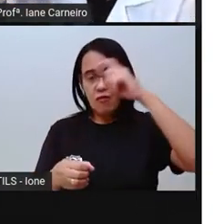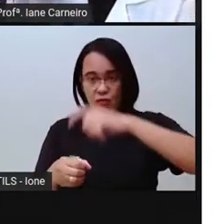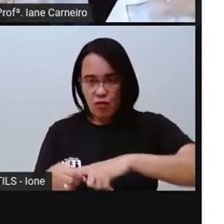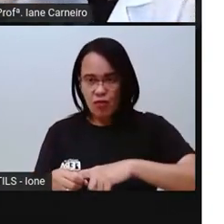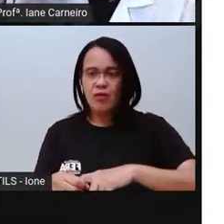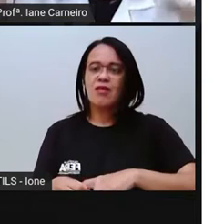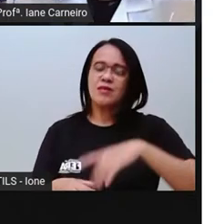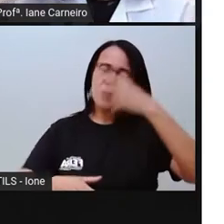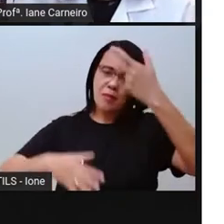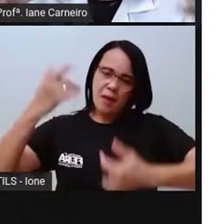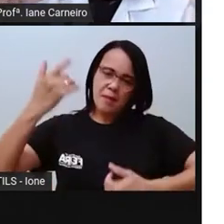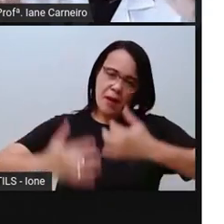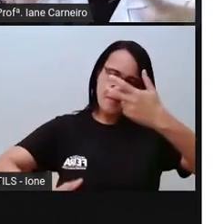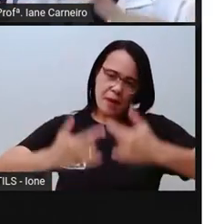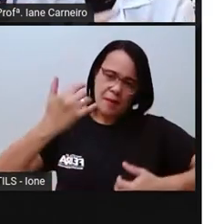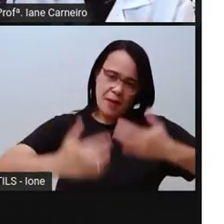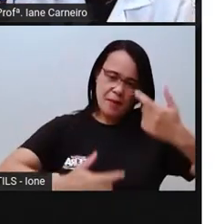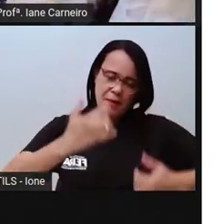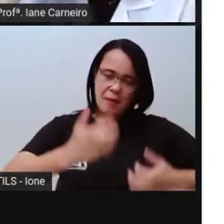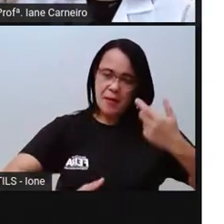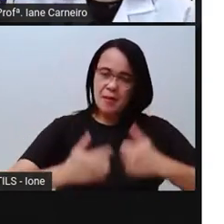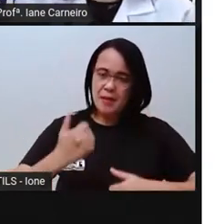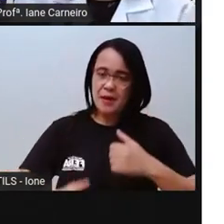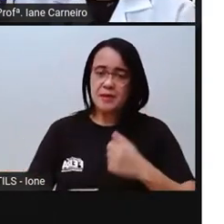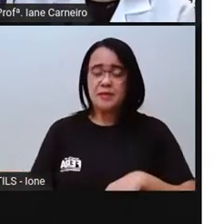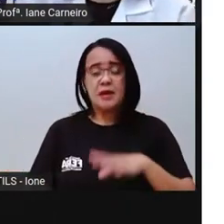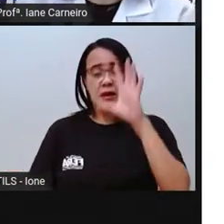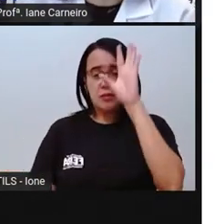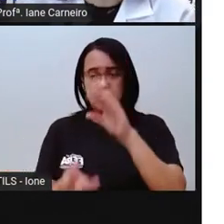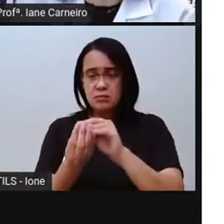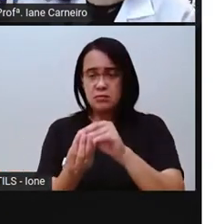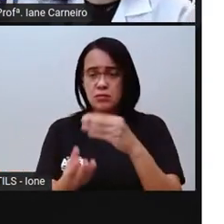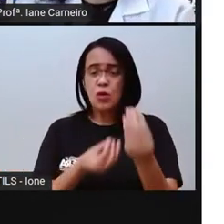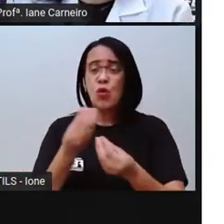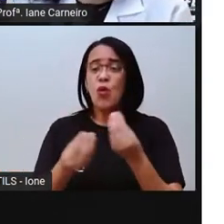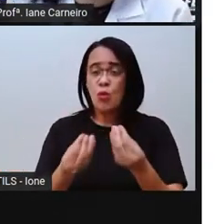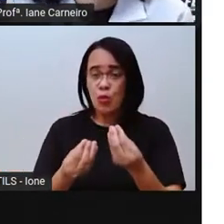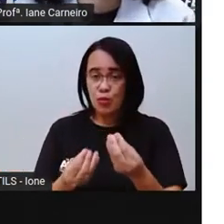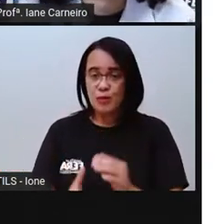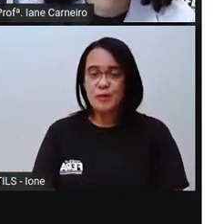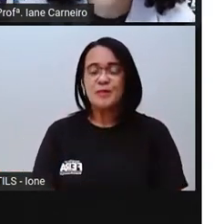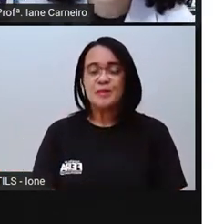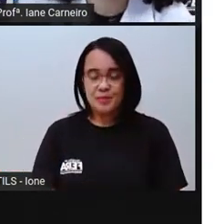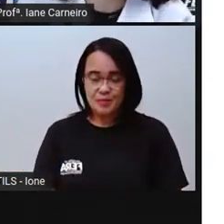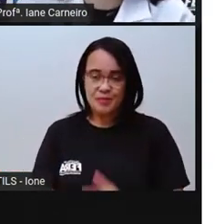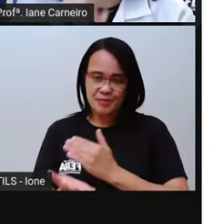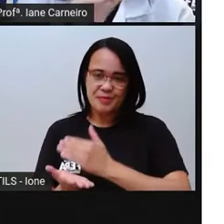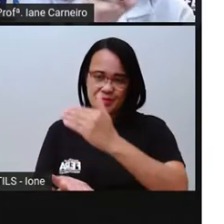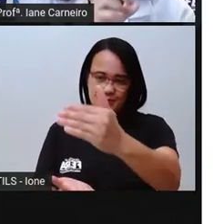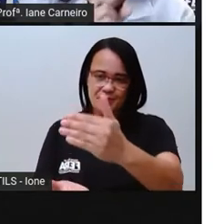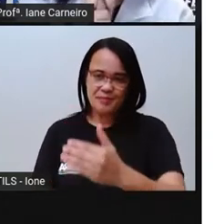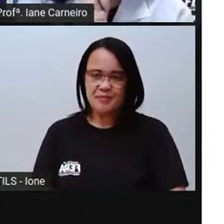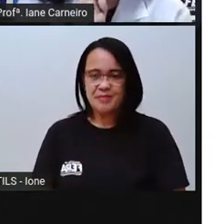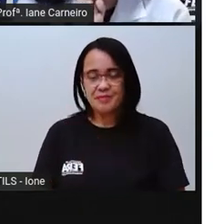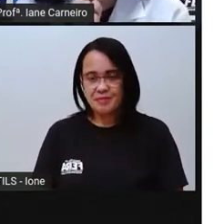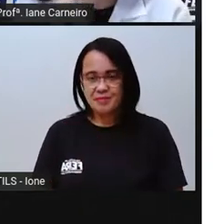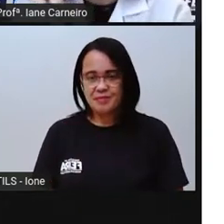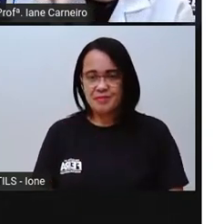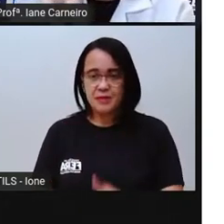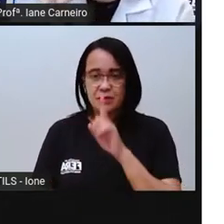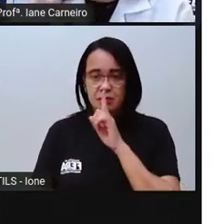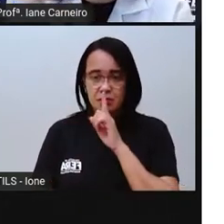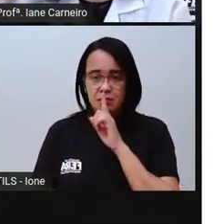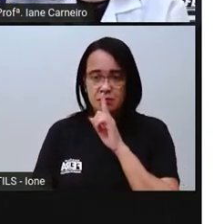vão ter outras conclusões sobre esse livro, tá certo? Então vamos lá. Então a Pro vai fazer